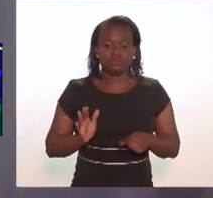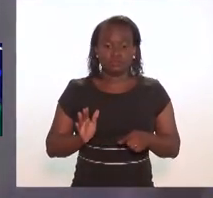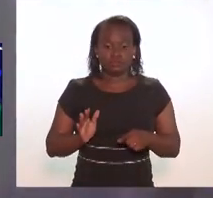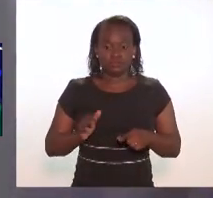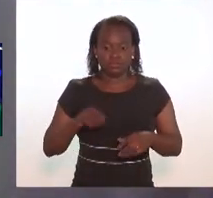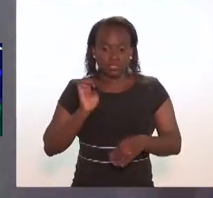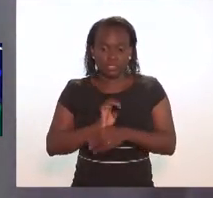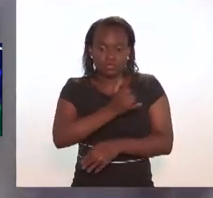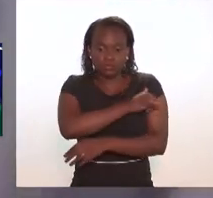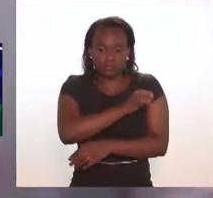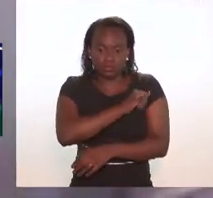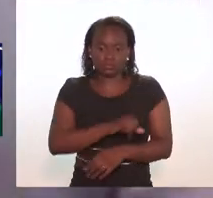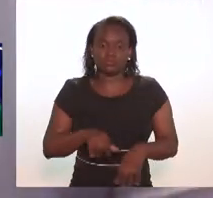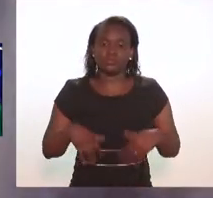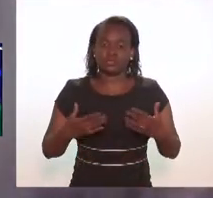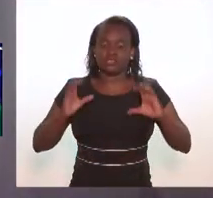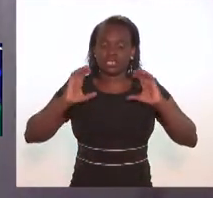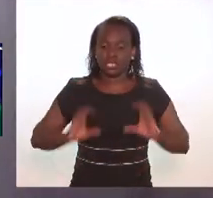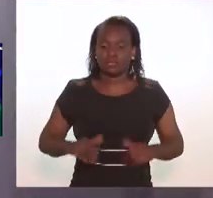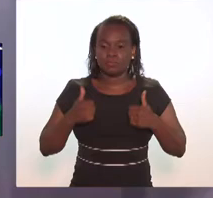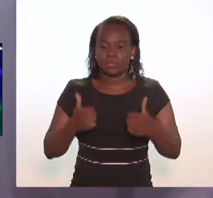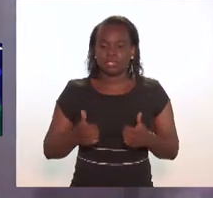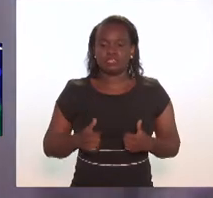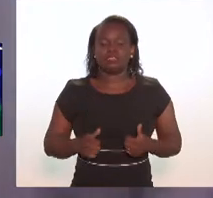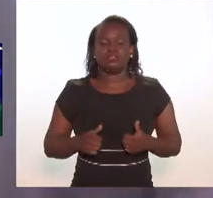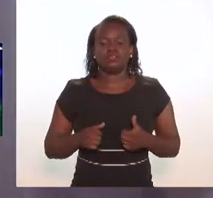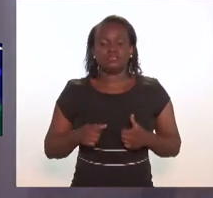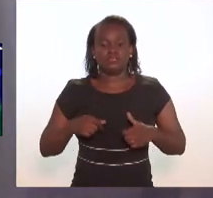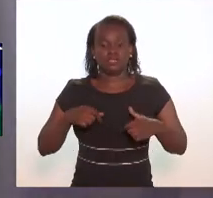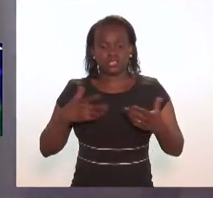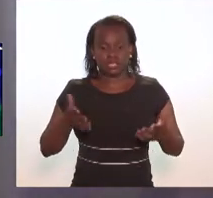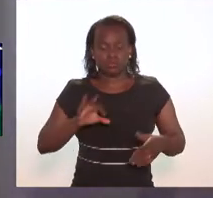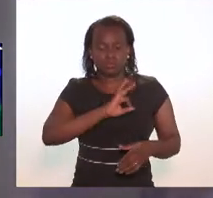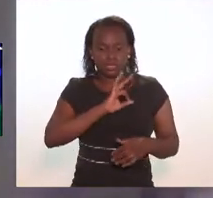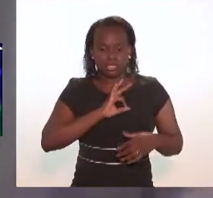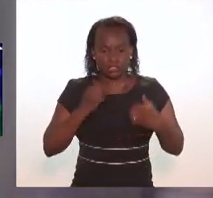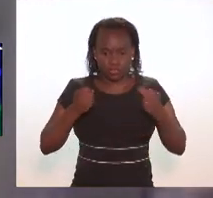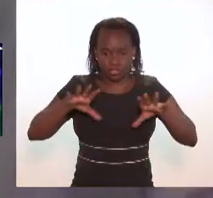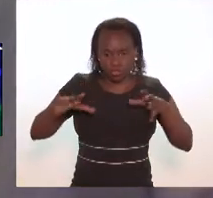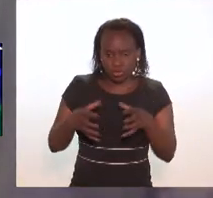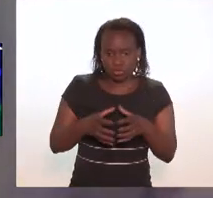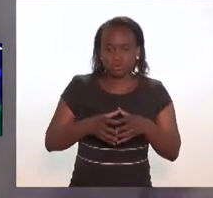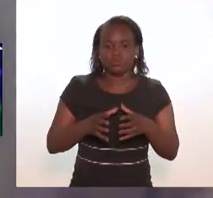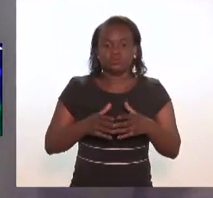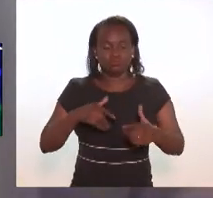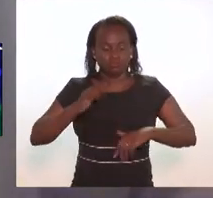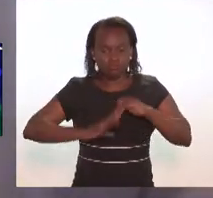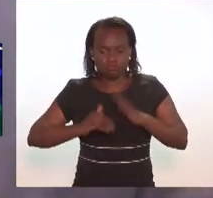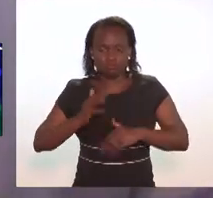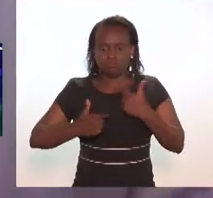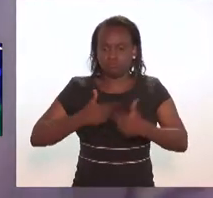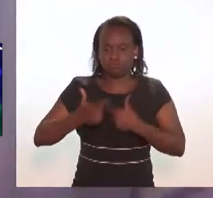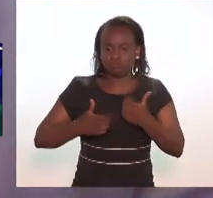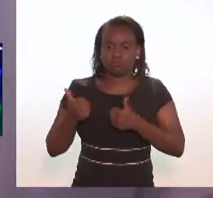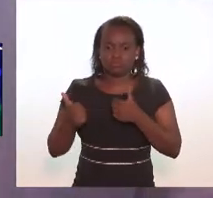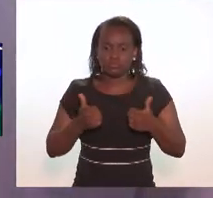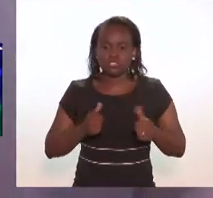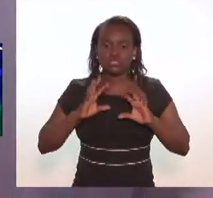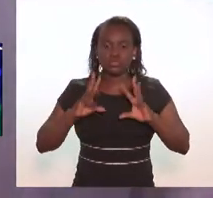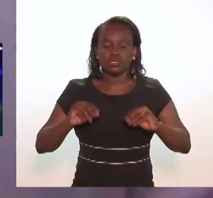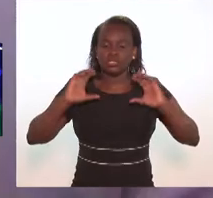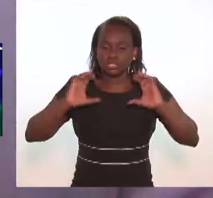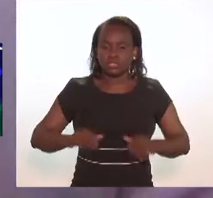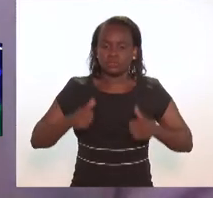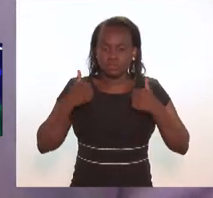o Estado do Rio de Janeiro e o cidadão de bem. Que as forças policiais elas fazem isso com muita competência e todo cidadão de